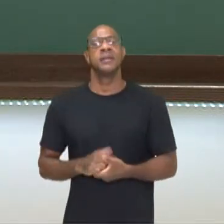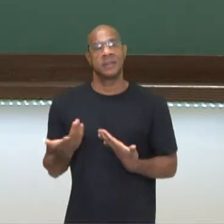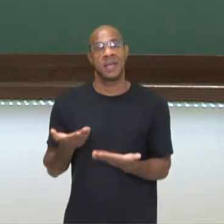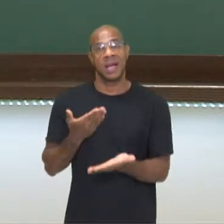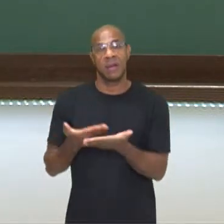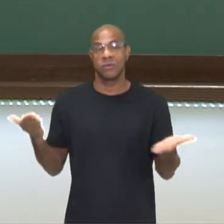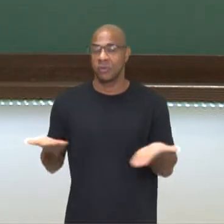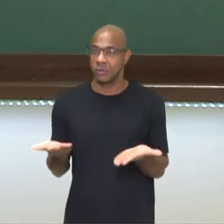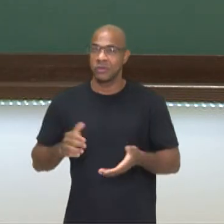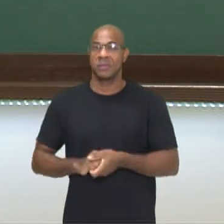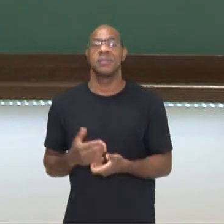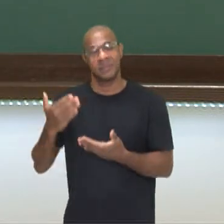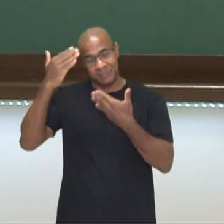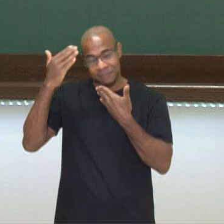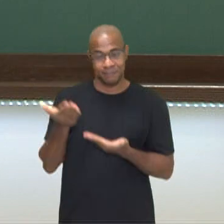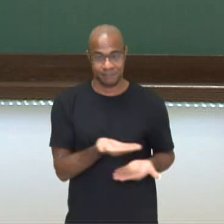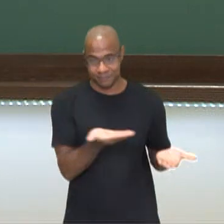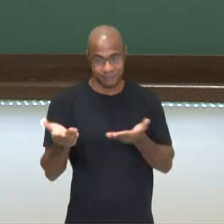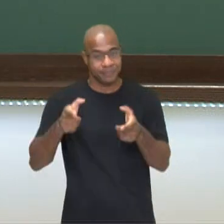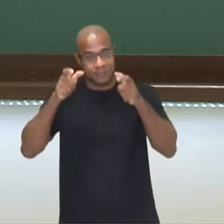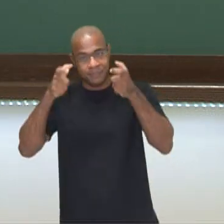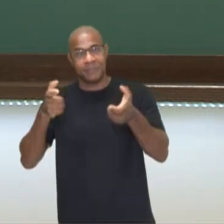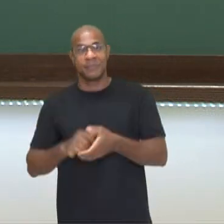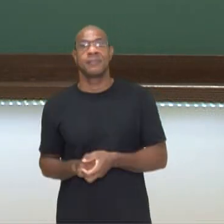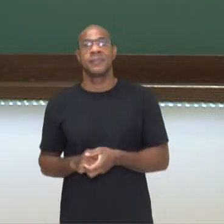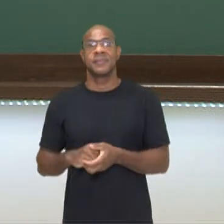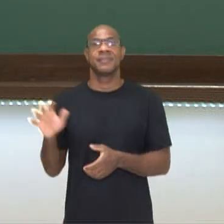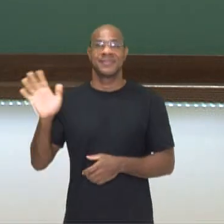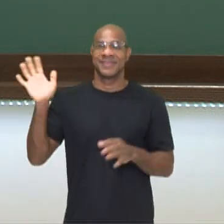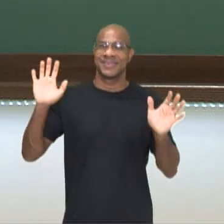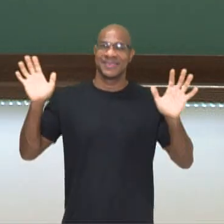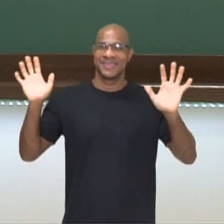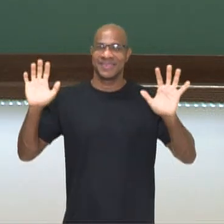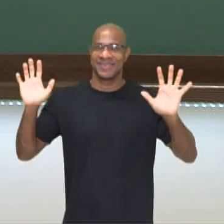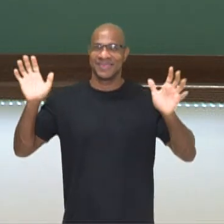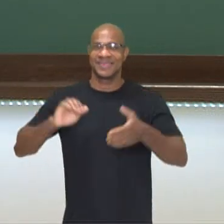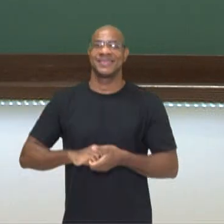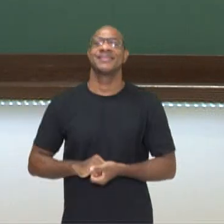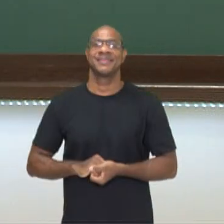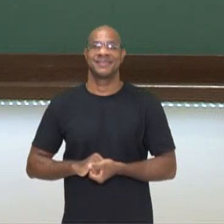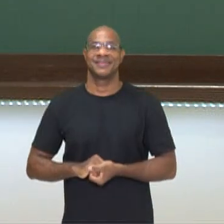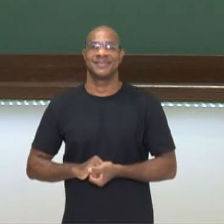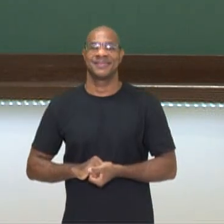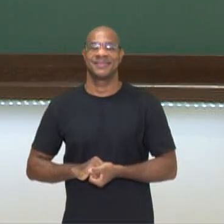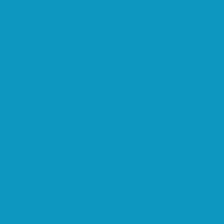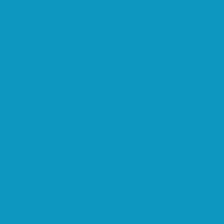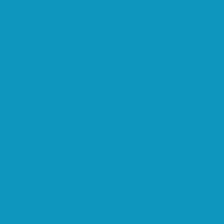foi essa. Muito obrigado pela sua atenção. Até uma próxima e seja extraordinário!